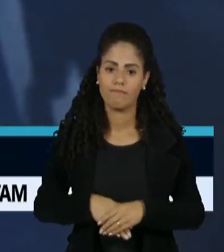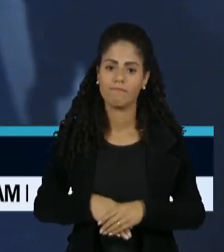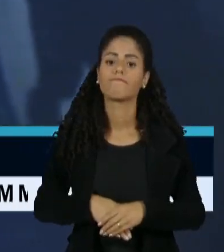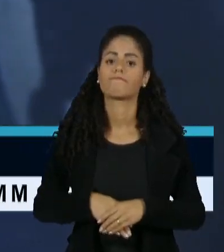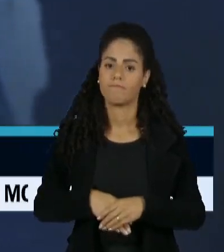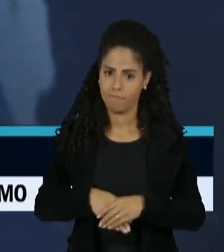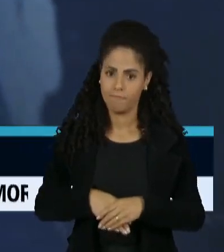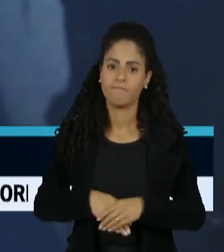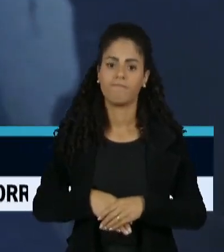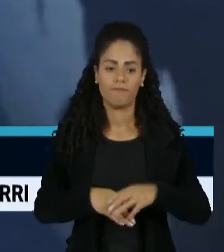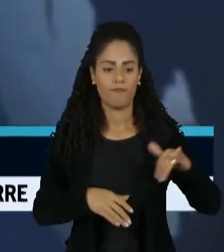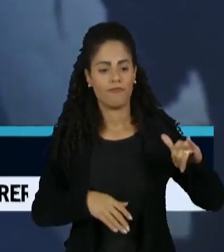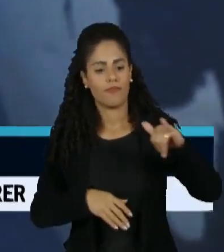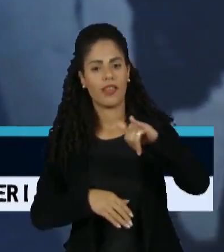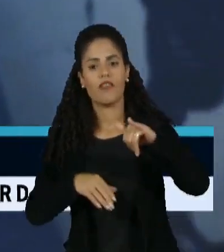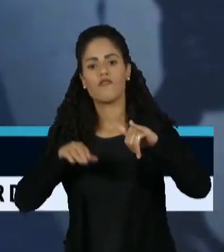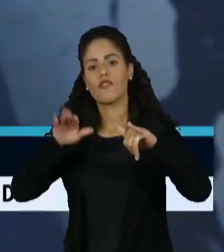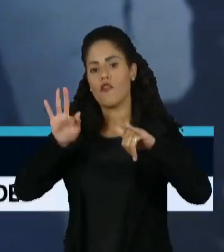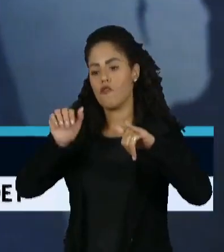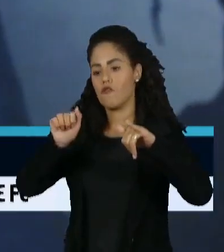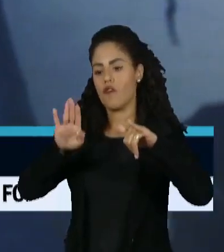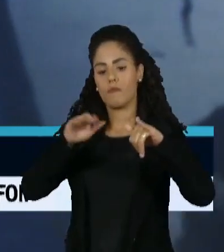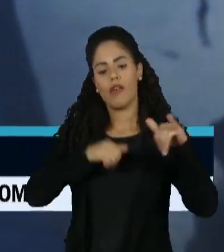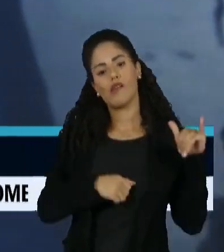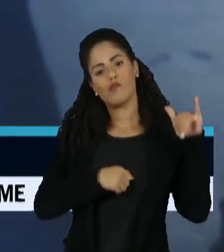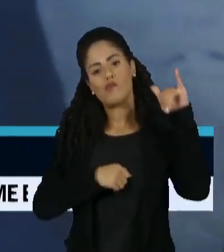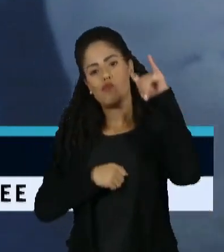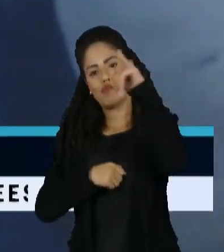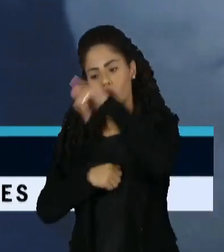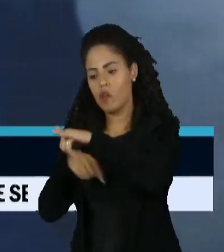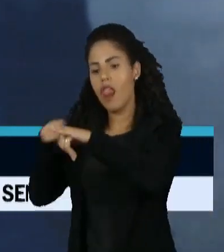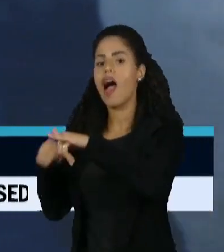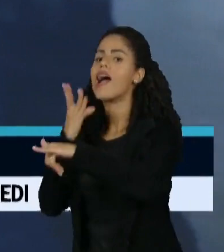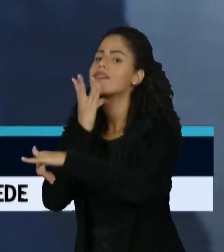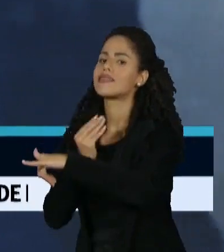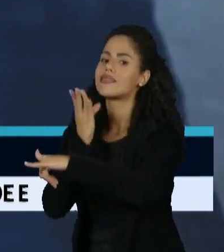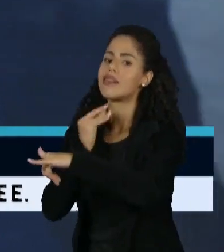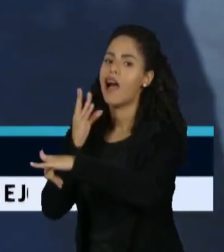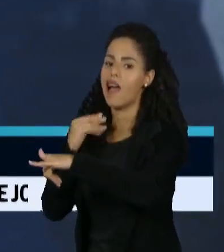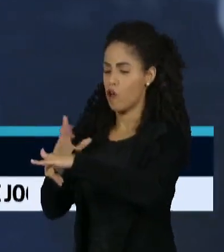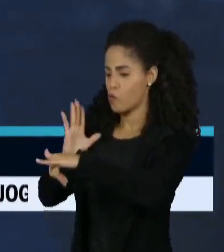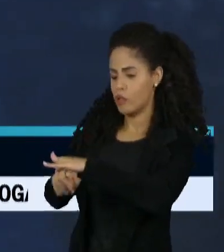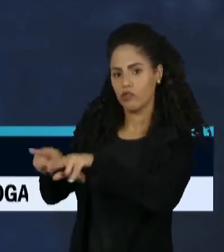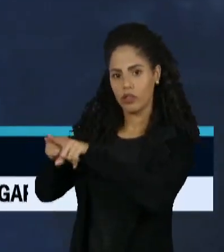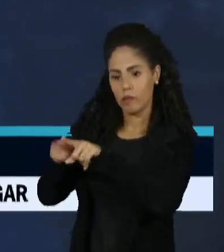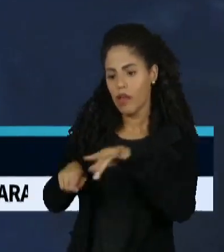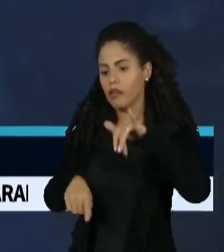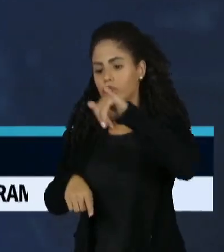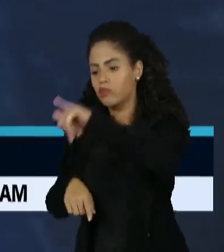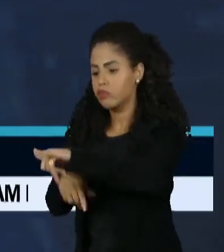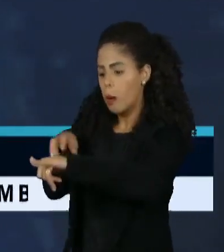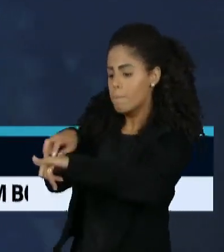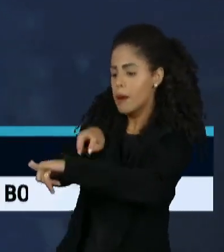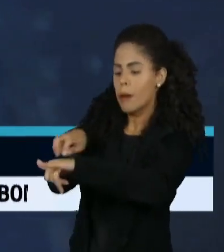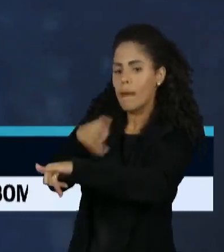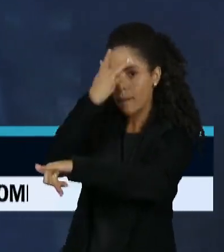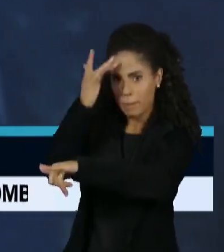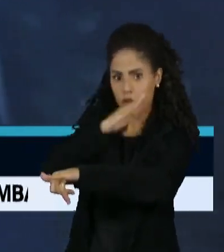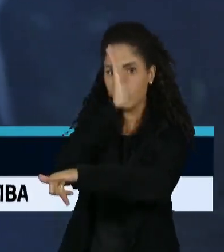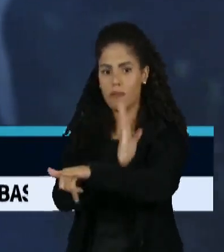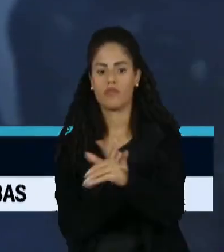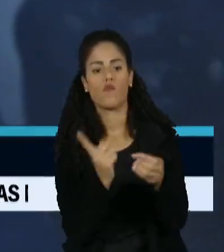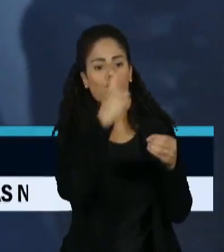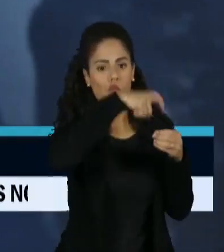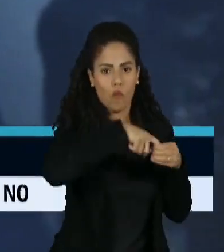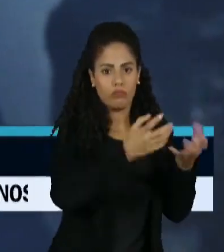Mais um avião da FAB partiu do Brasil para resgatar brasileiros que estão em Israel e na Palestina. São histórias de angústia de quem vive de